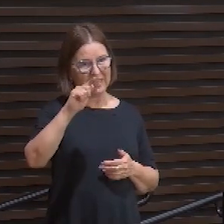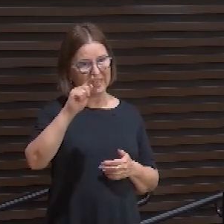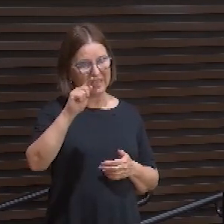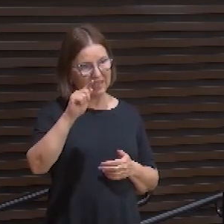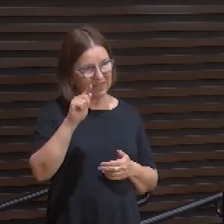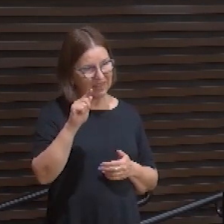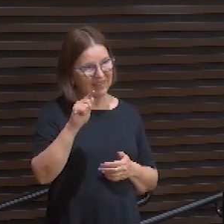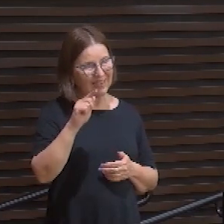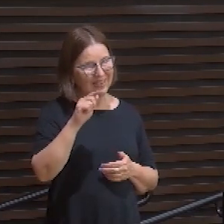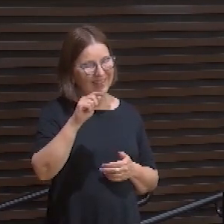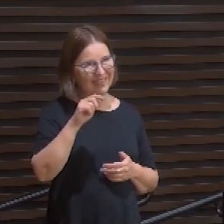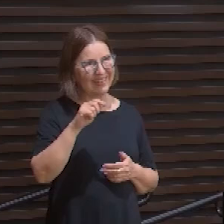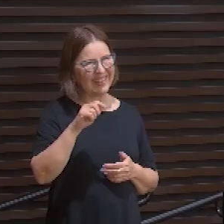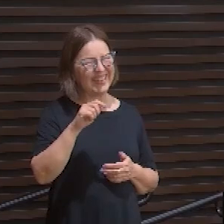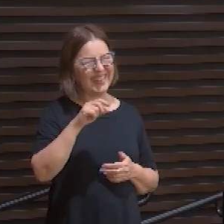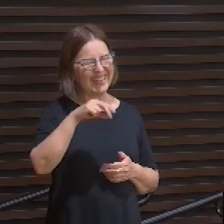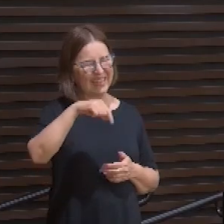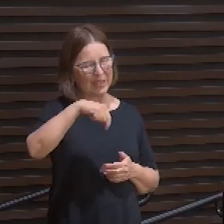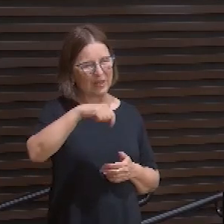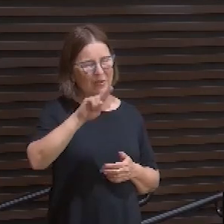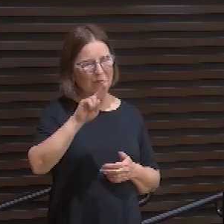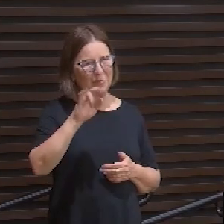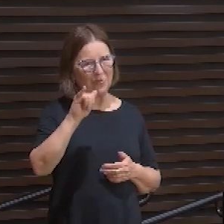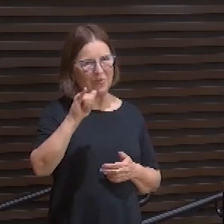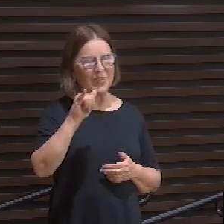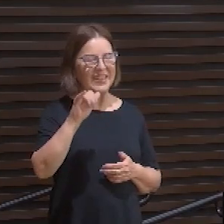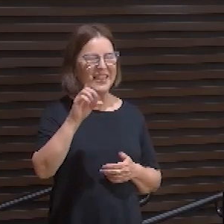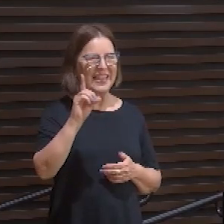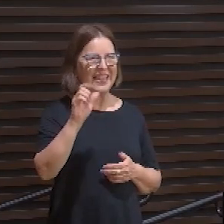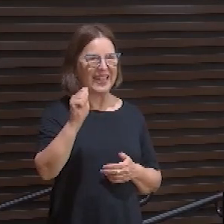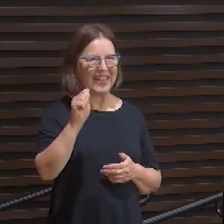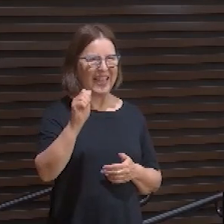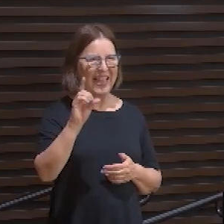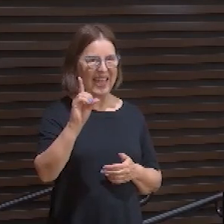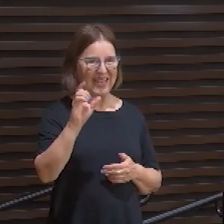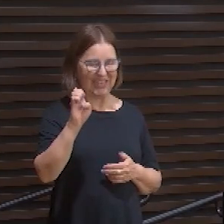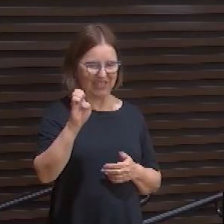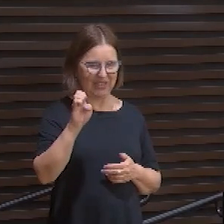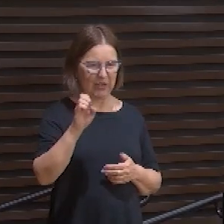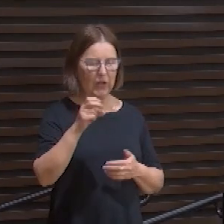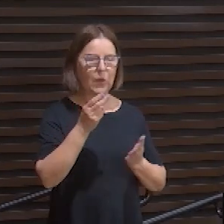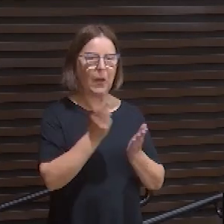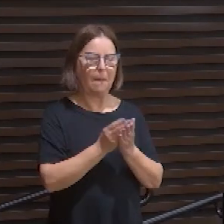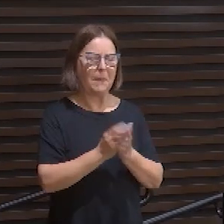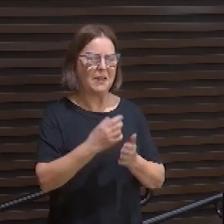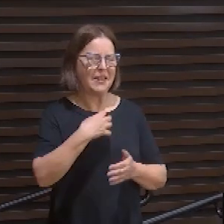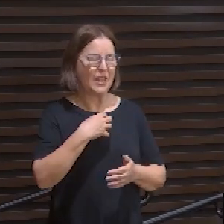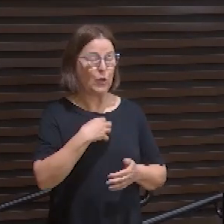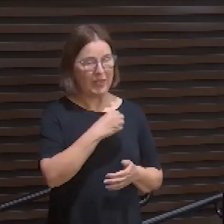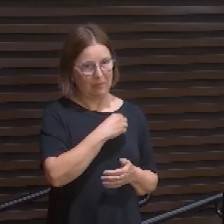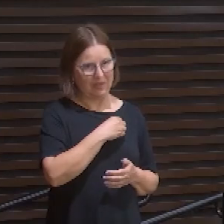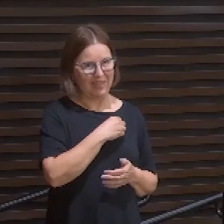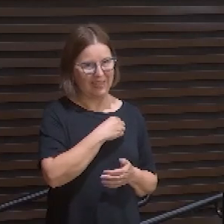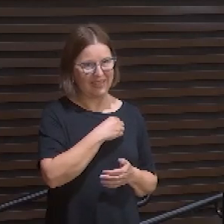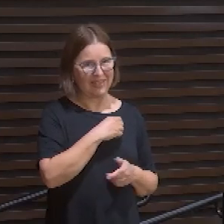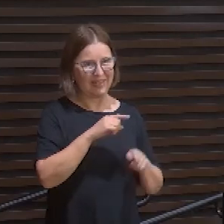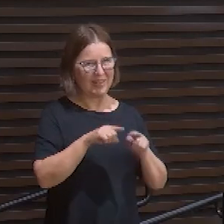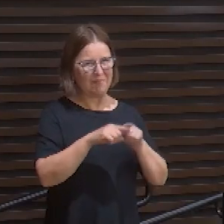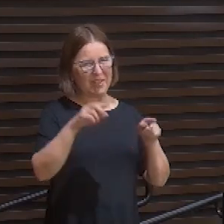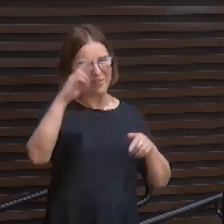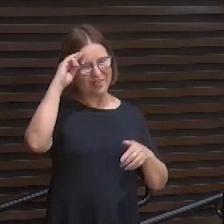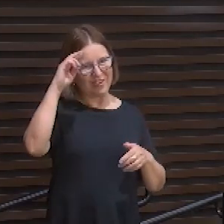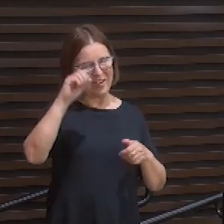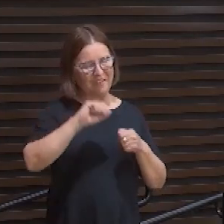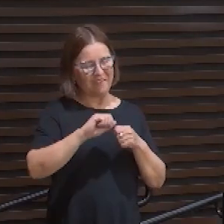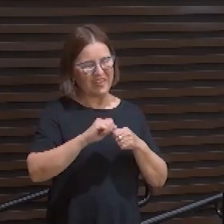cair sobre ele a iniquidade de nós todos. Você crê nisso, meu irmão?